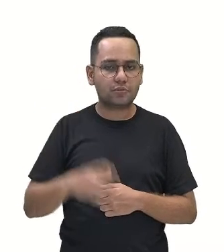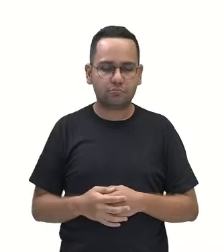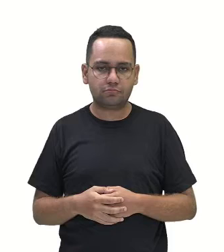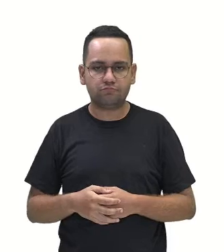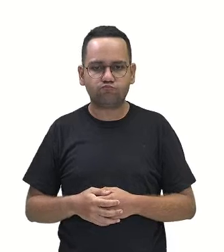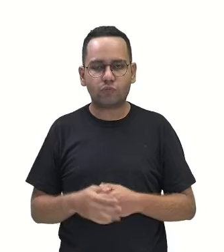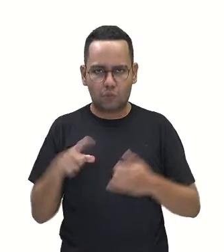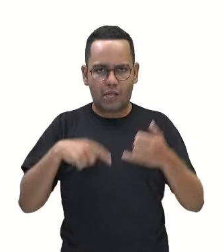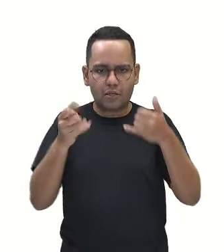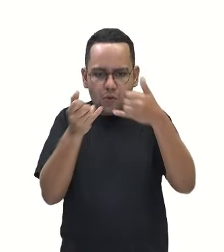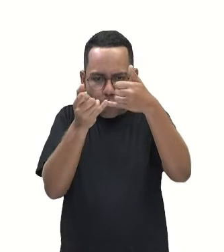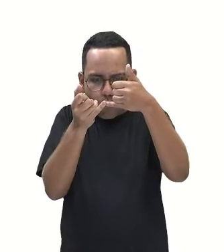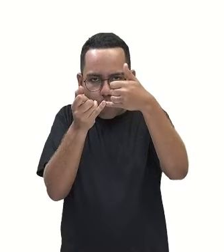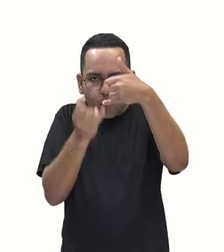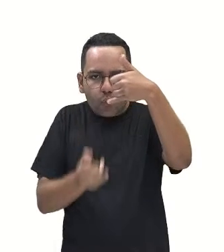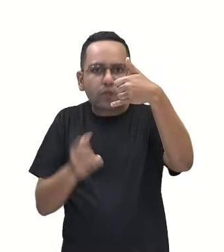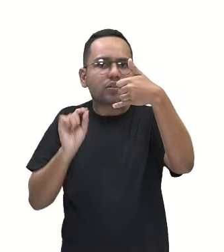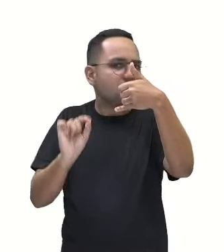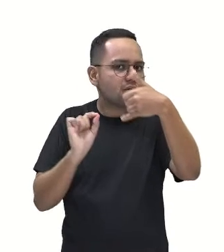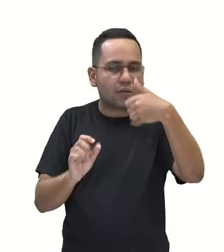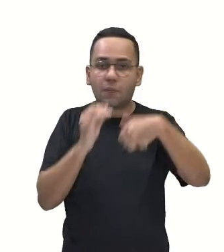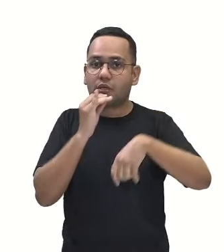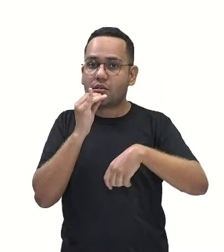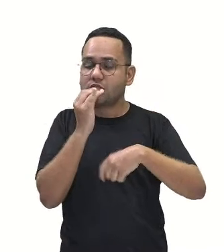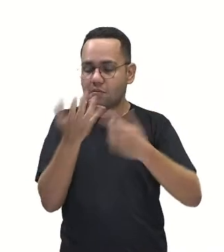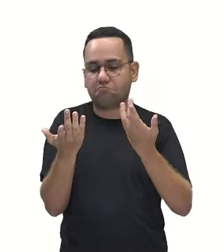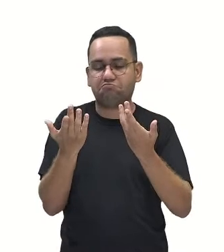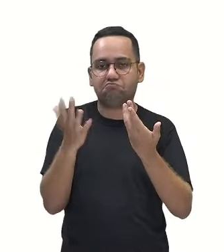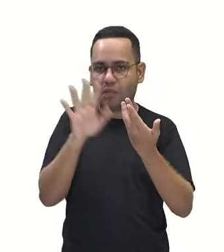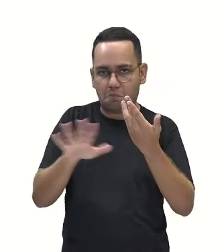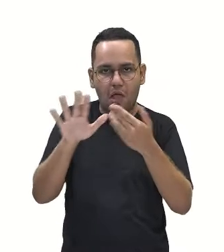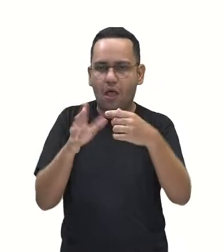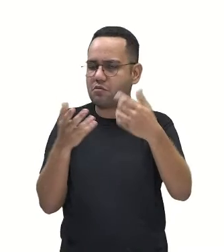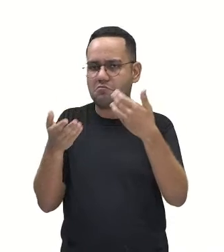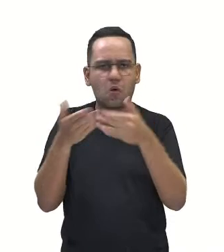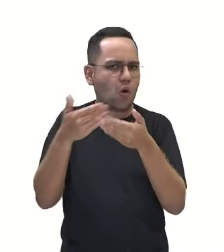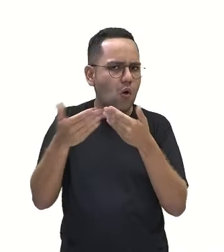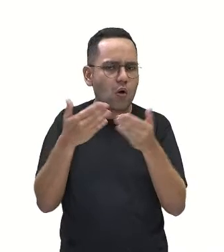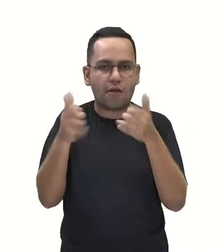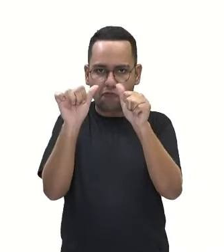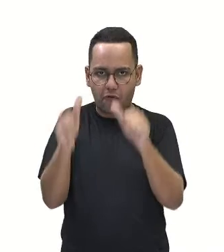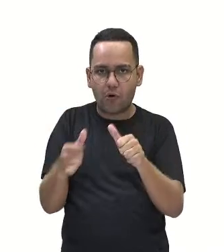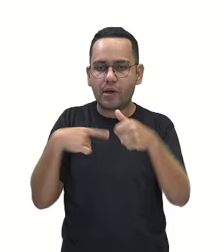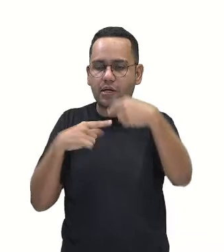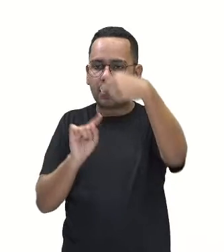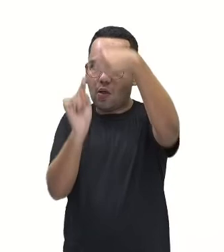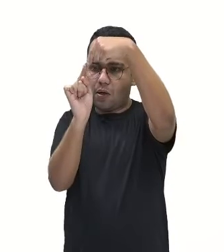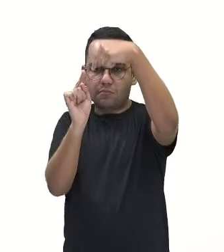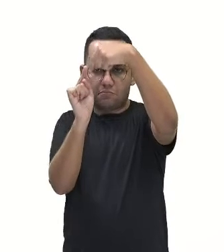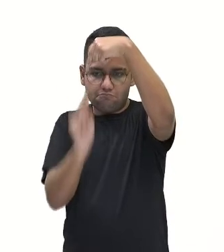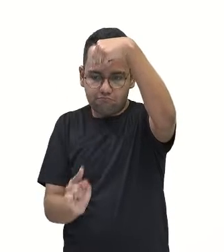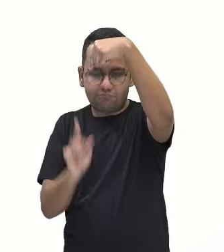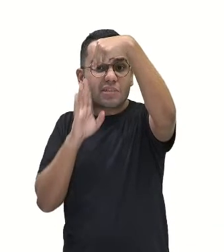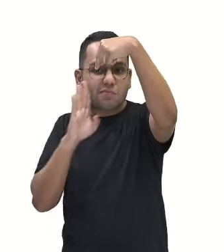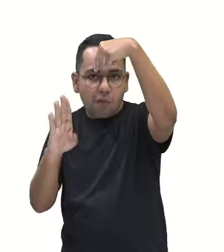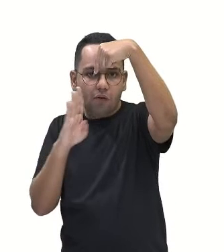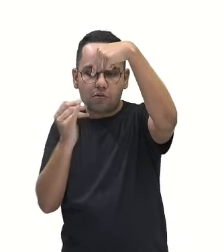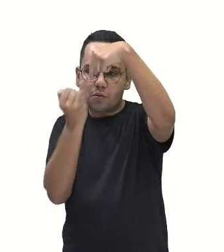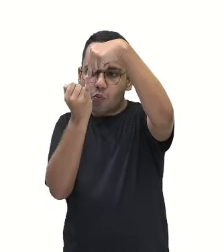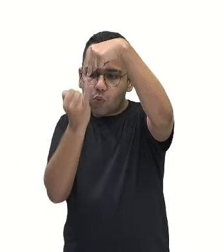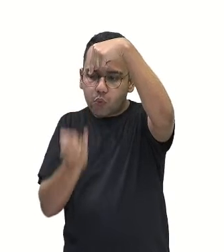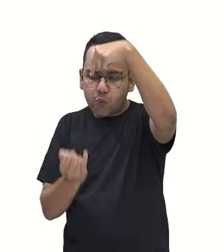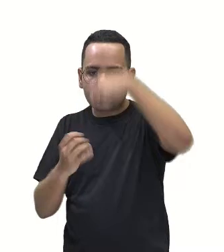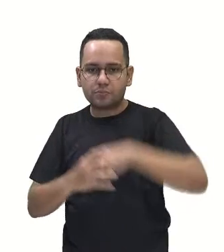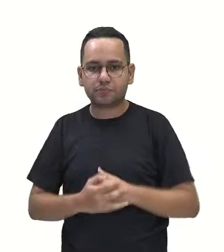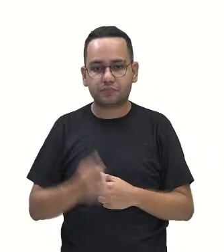que ele parte do centro de um polígono regular até, vamos colocar